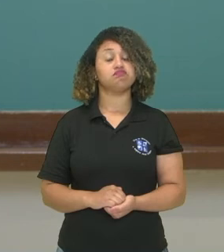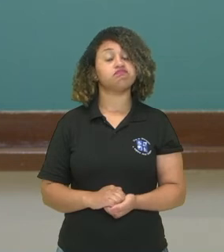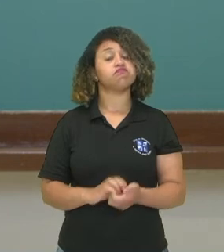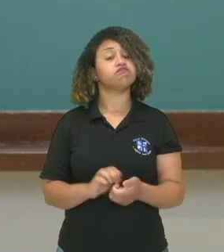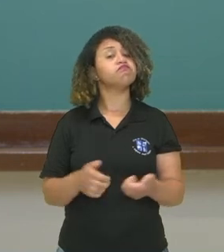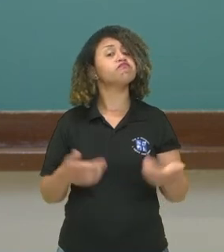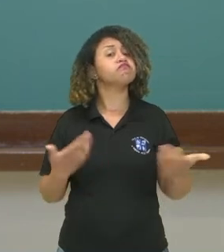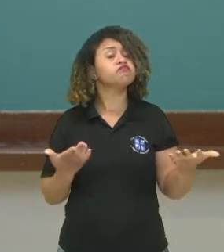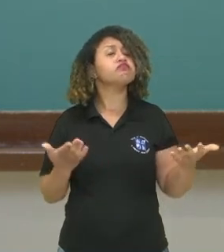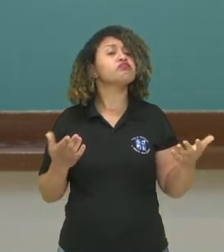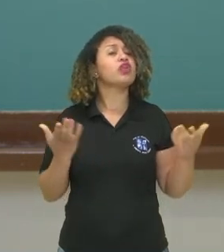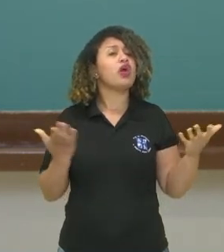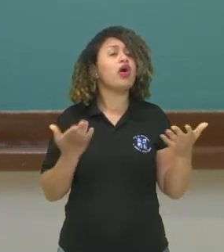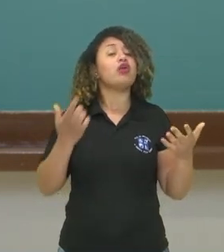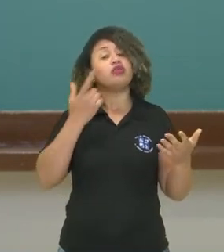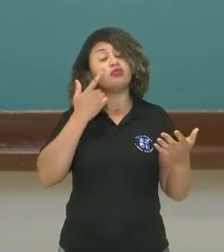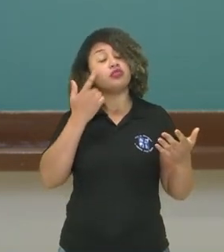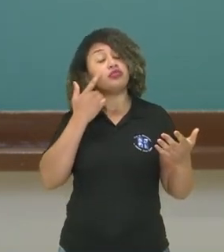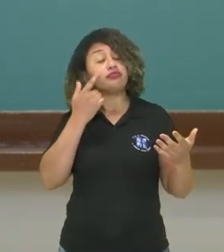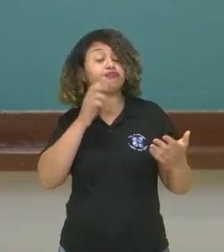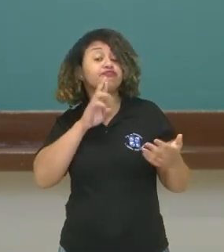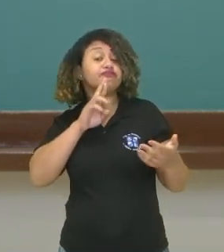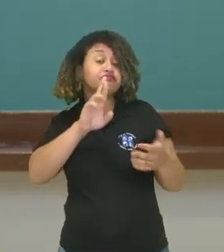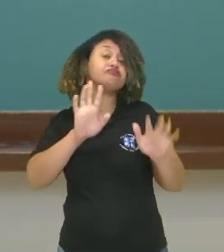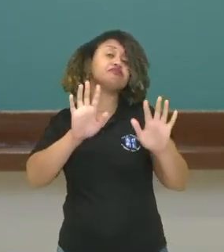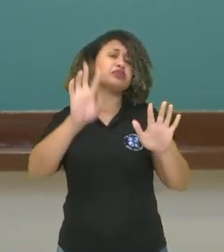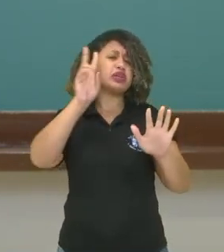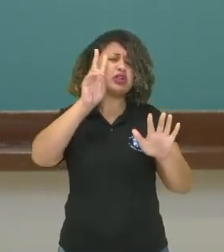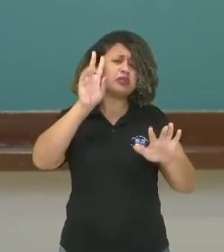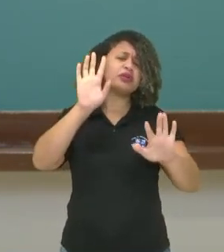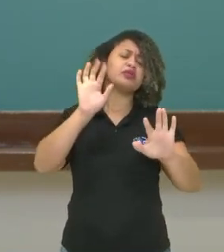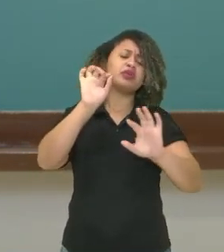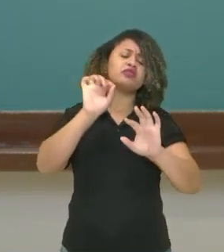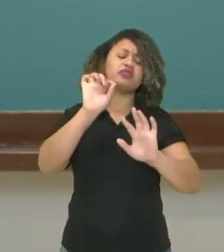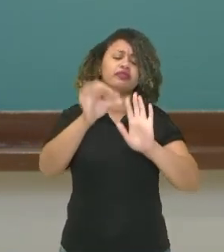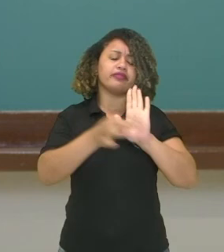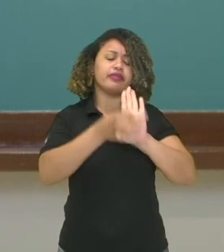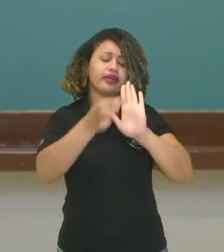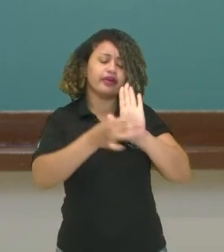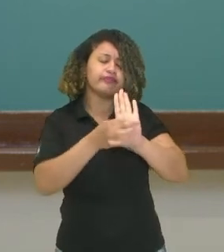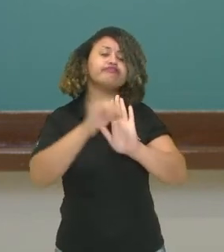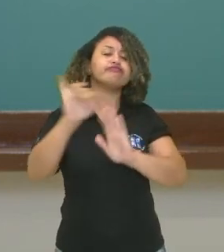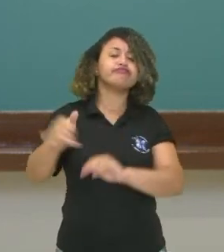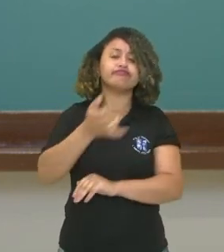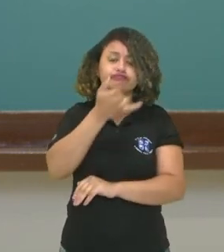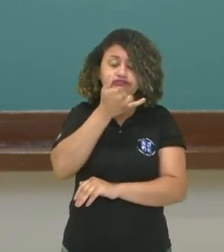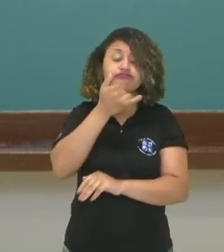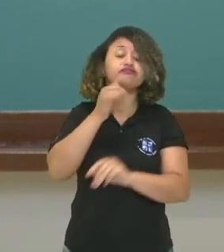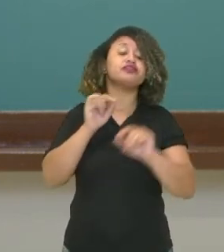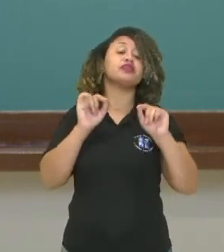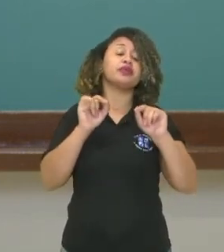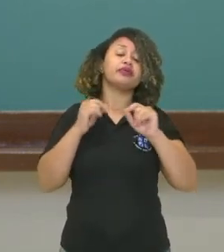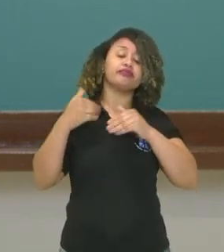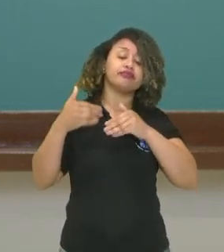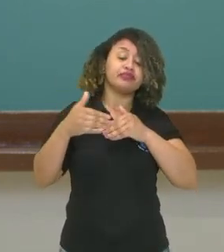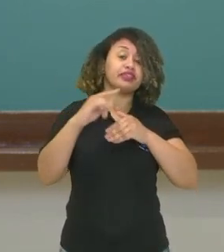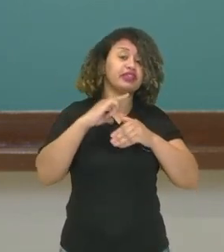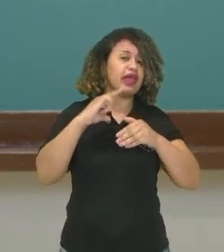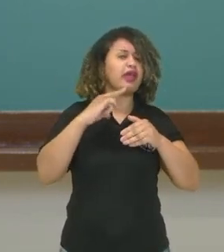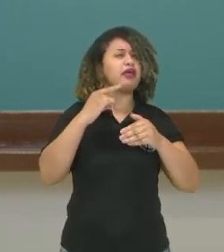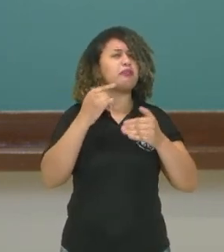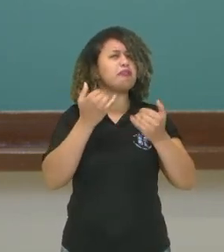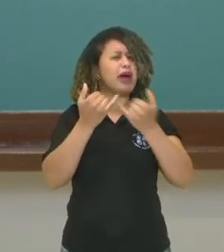Voltamos. Vamos a uma possibilidade. Lembrando que você tem argumentos, tem justificativas e contempla uma